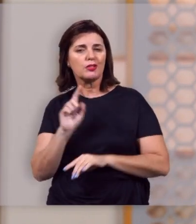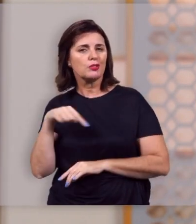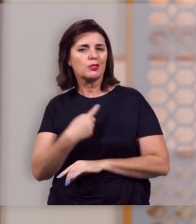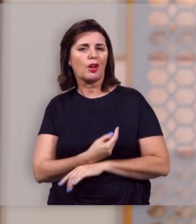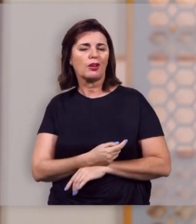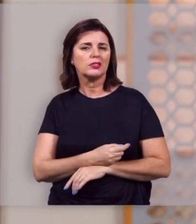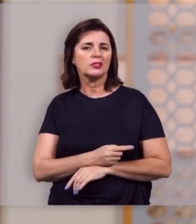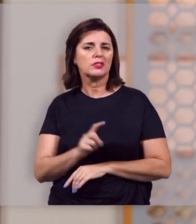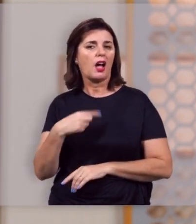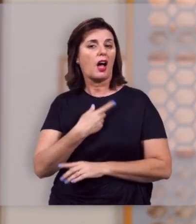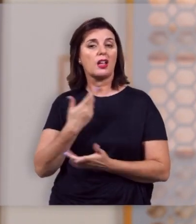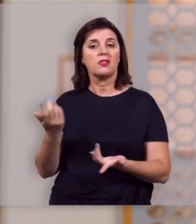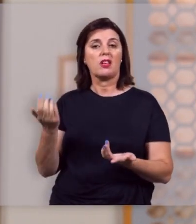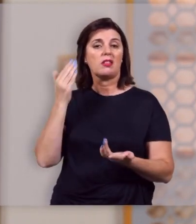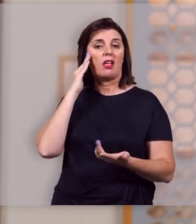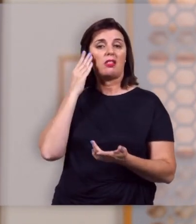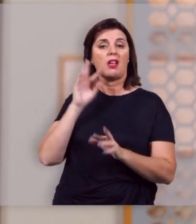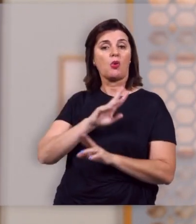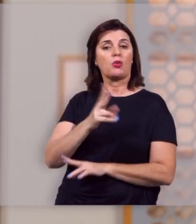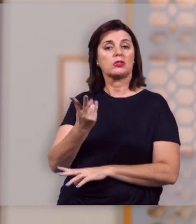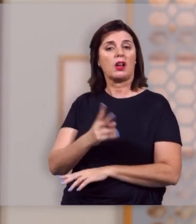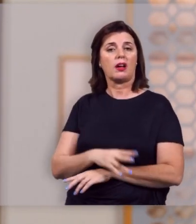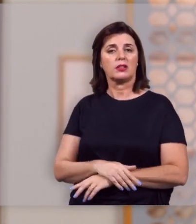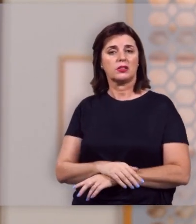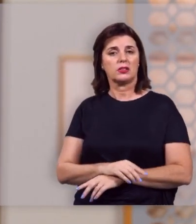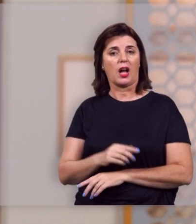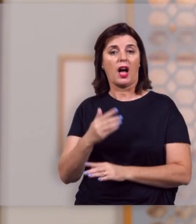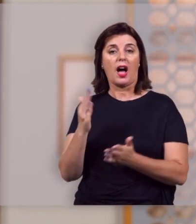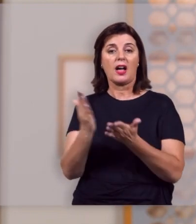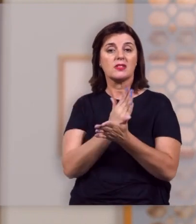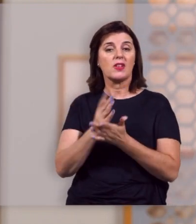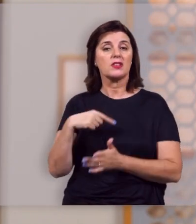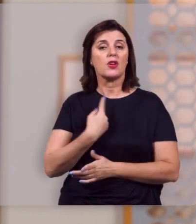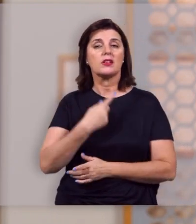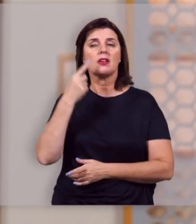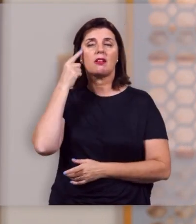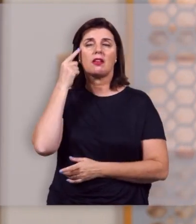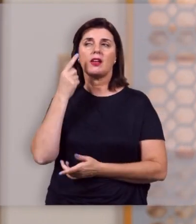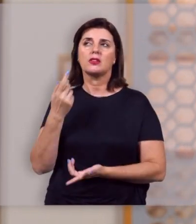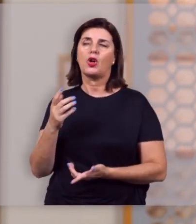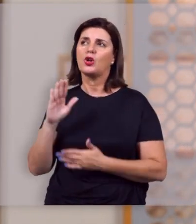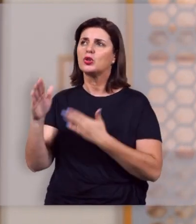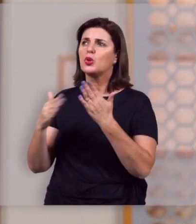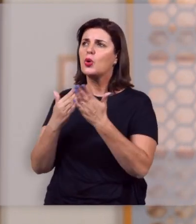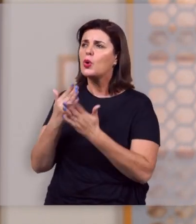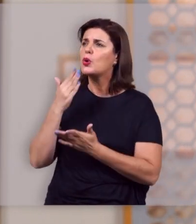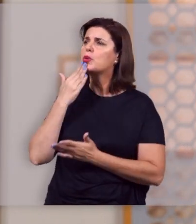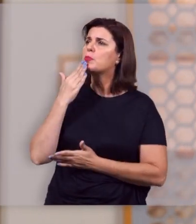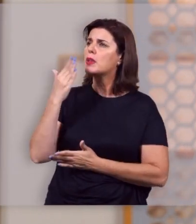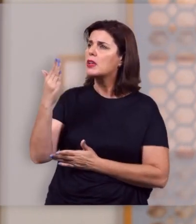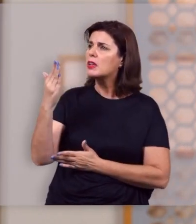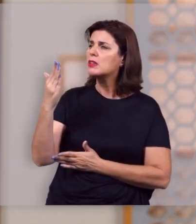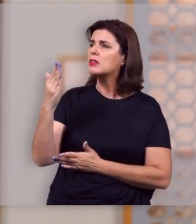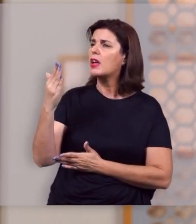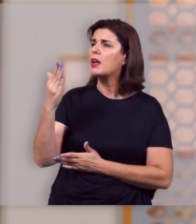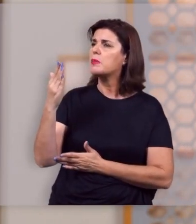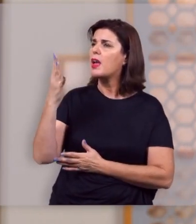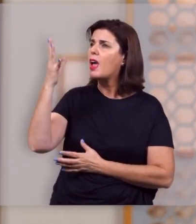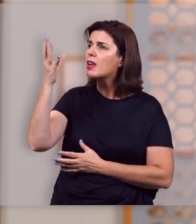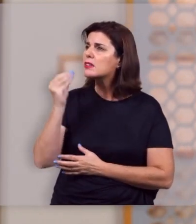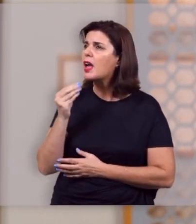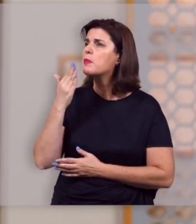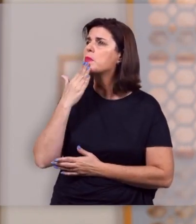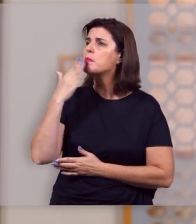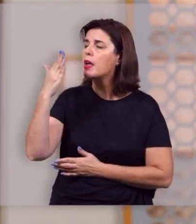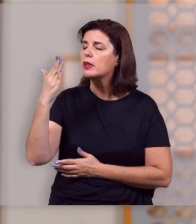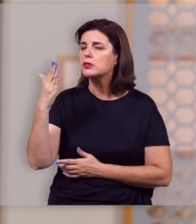Jesus ensinou. Às vezes entendemos o contrário. Às vezes entendemos assim: todo o que pede recebe o que